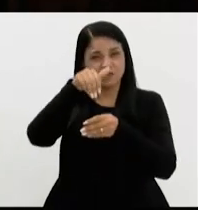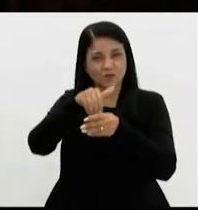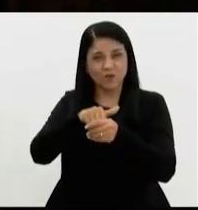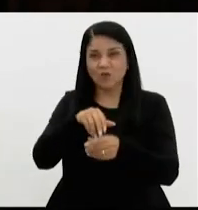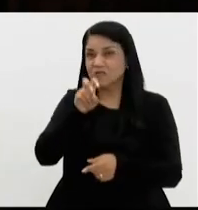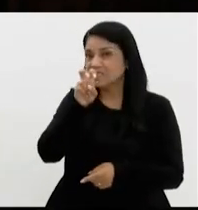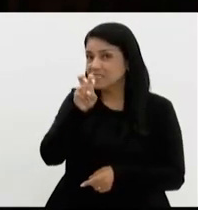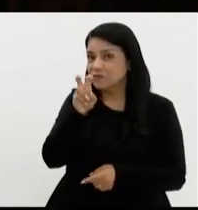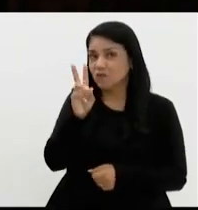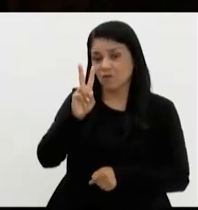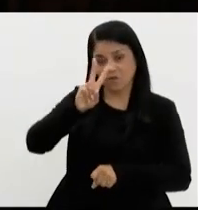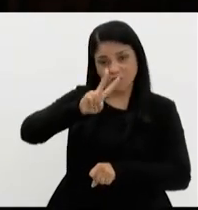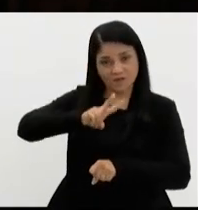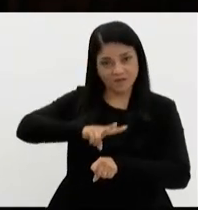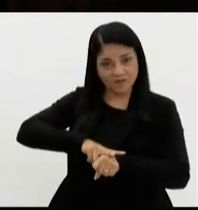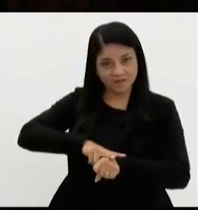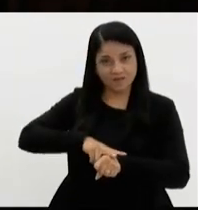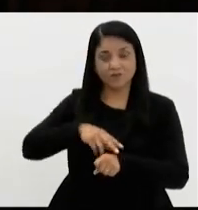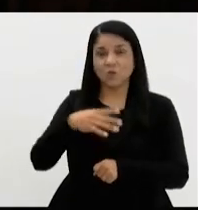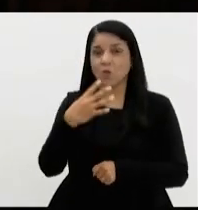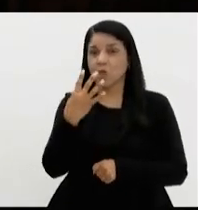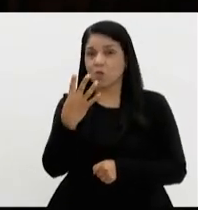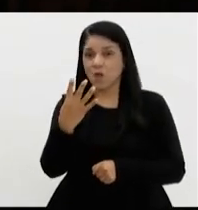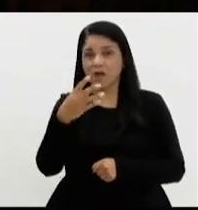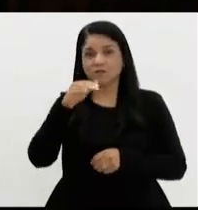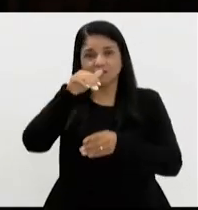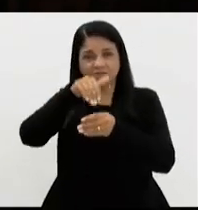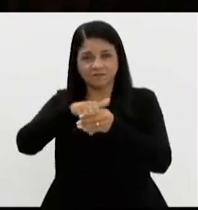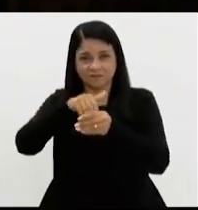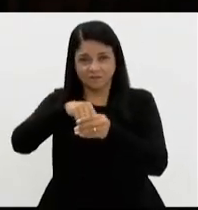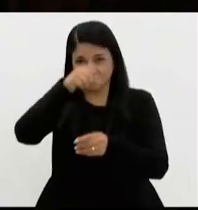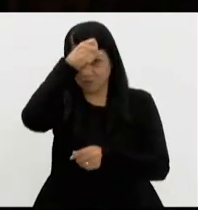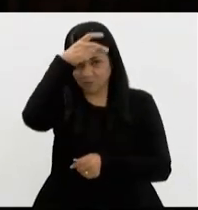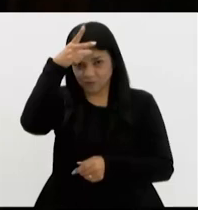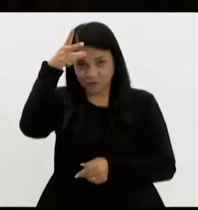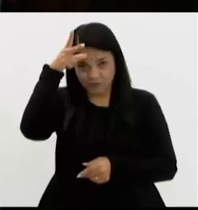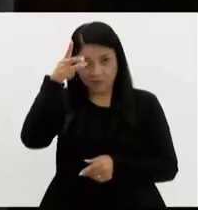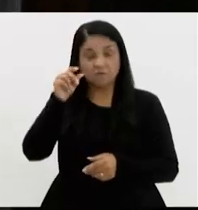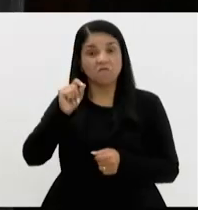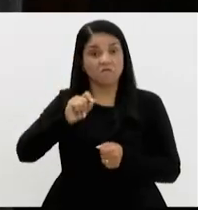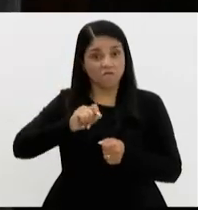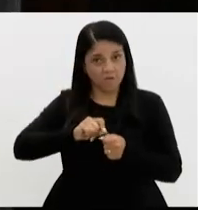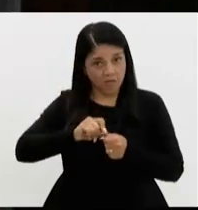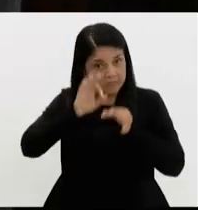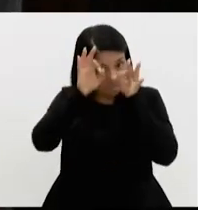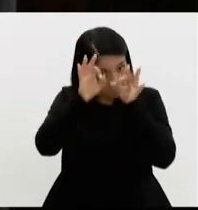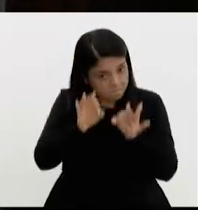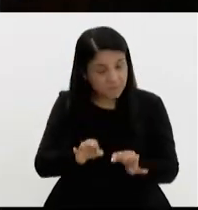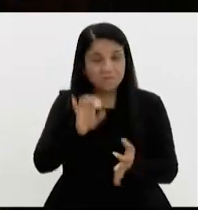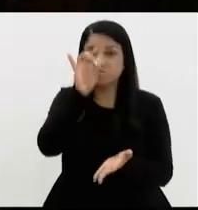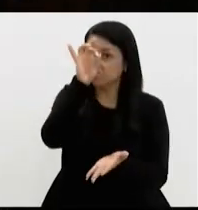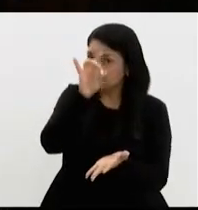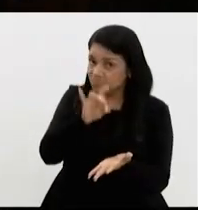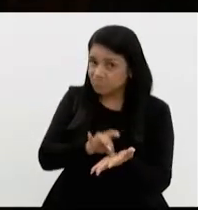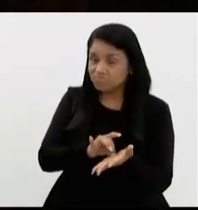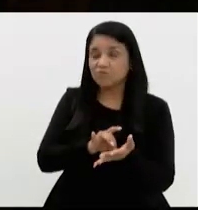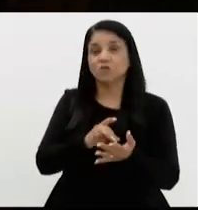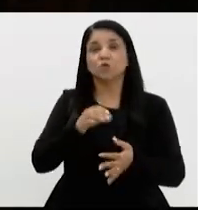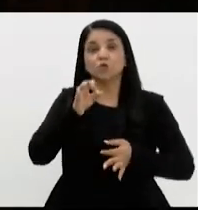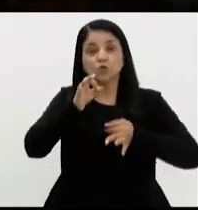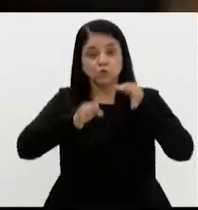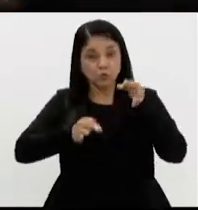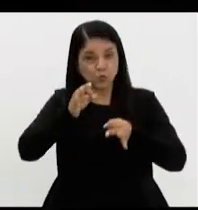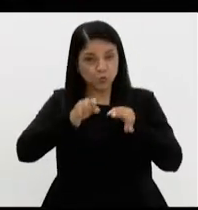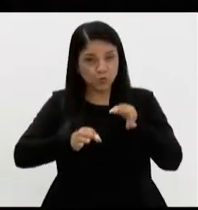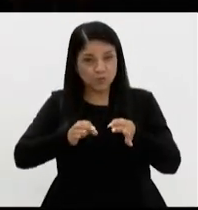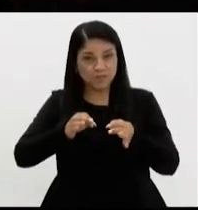fiz quatro eleições municipais a gente diz que faz porque faz mesmo o Juiz Eleitoral ele tem que ser